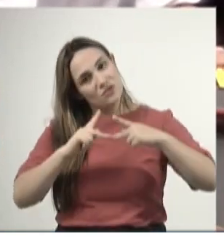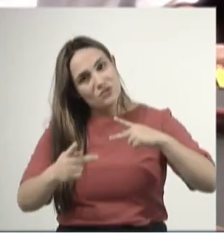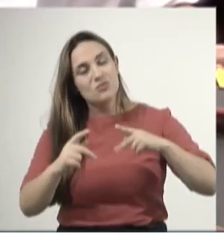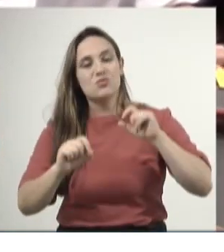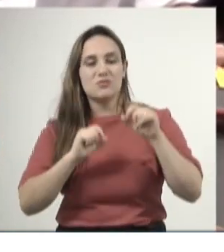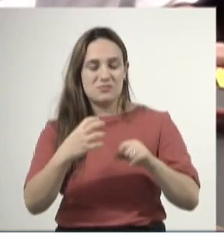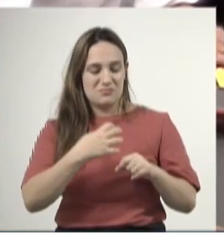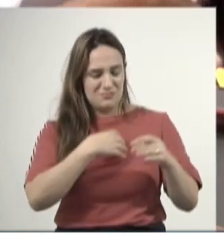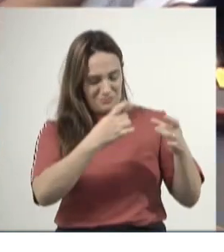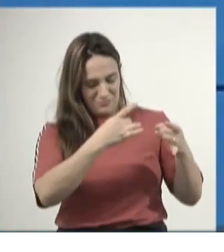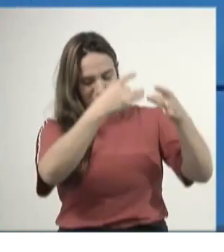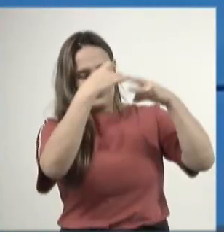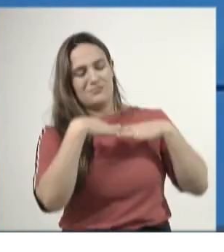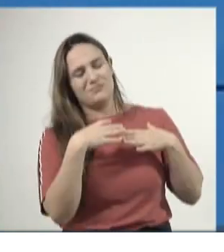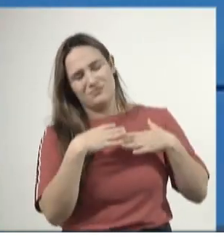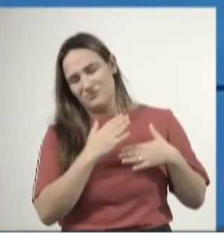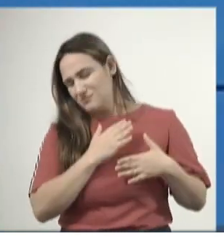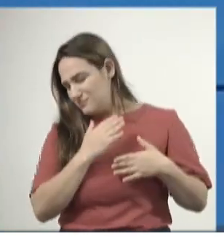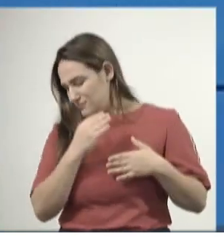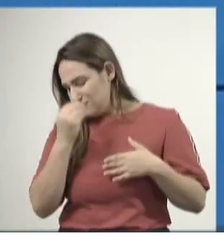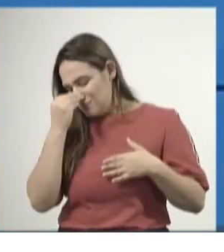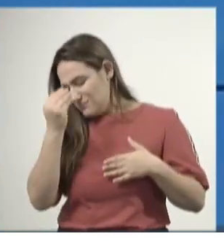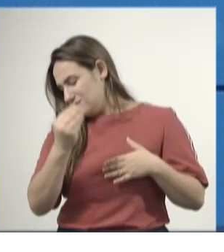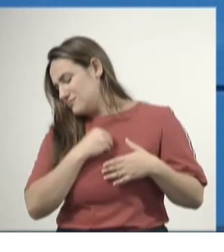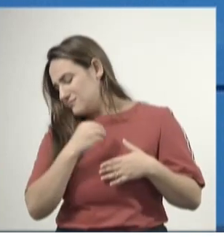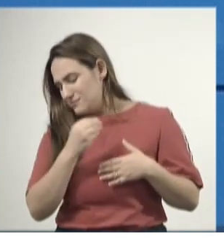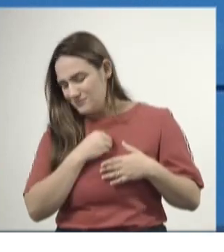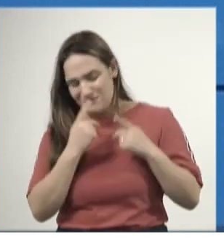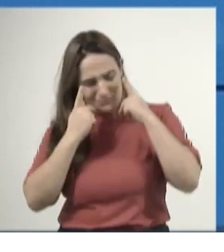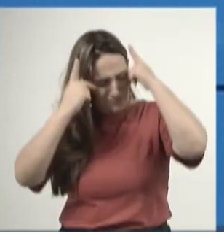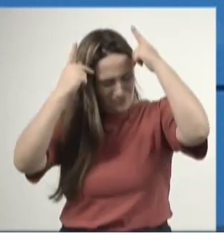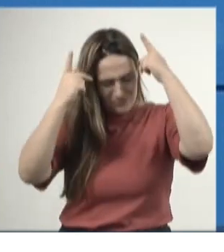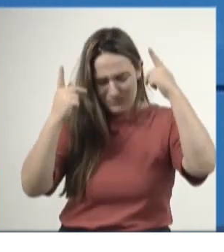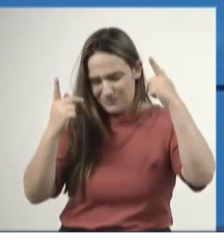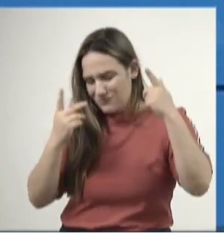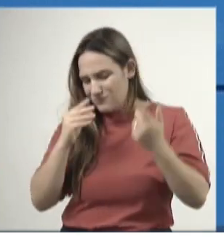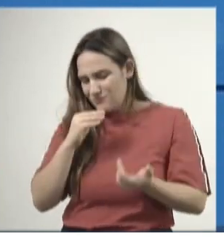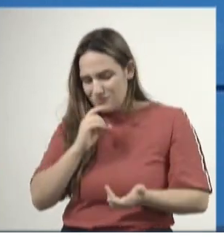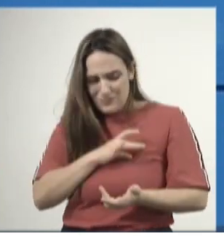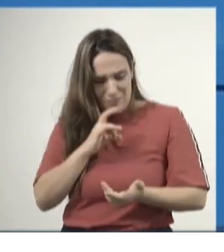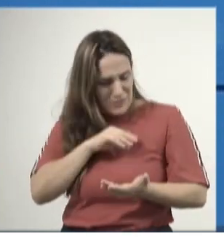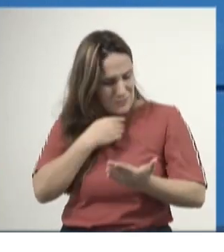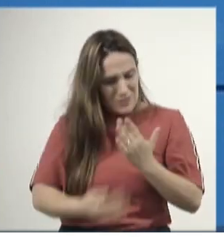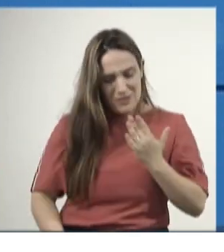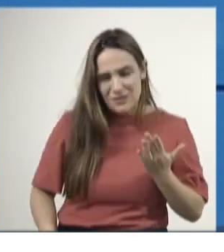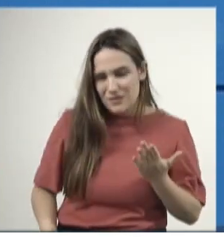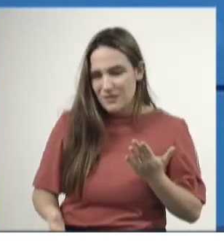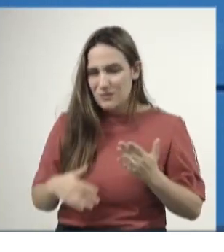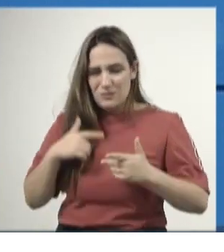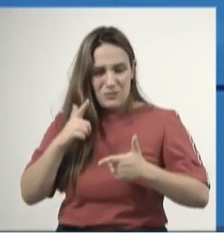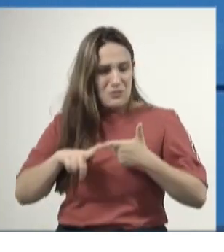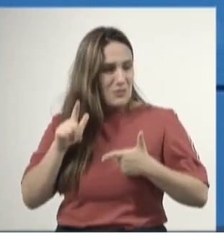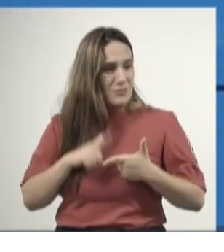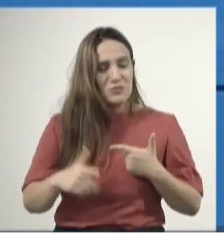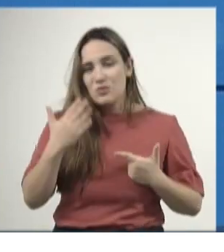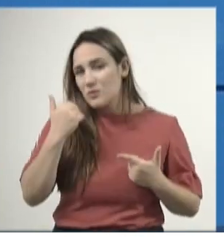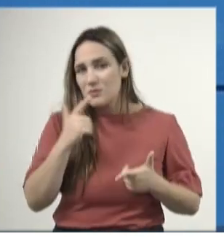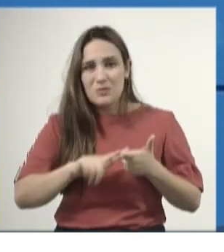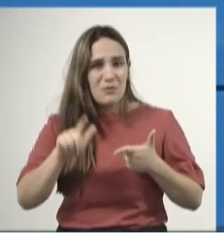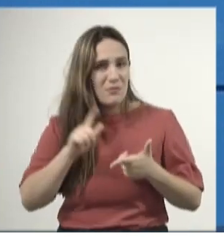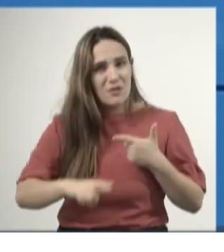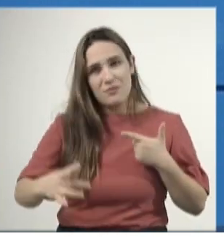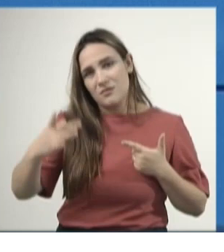é o abandono, a rejeição, o medo, a vergonha, a desaprovação, a transtornos alimentares, transtornos